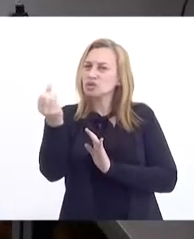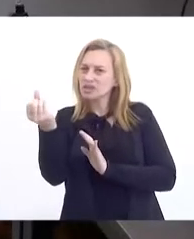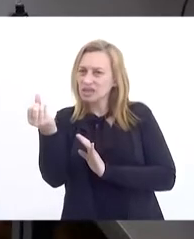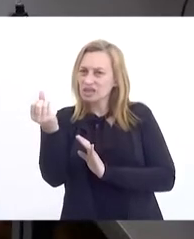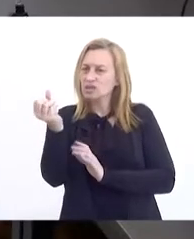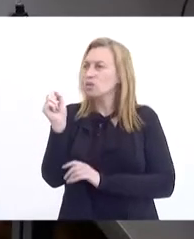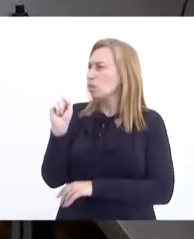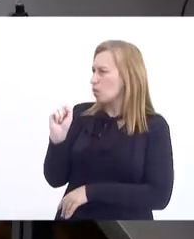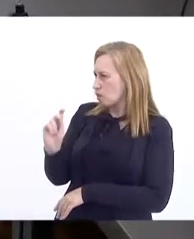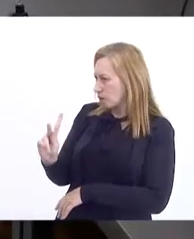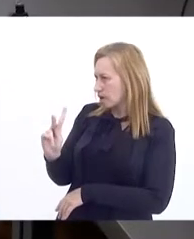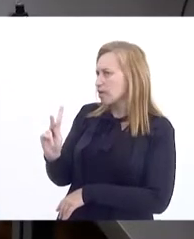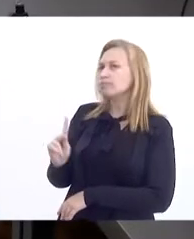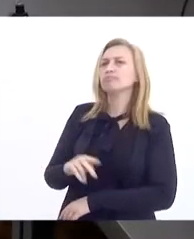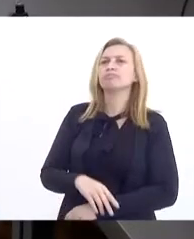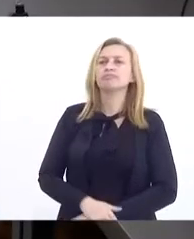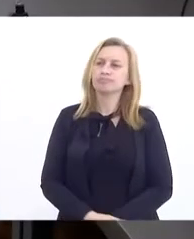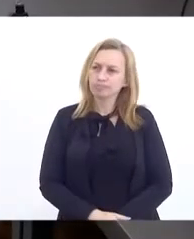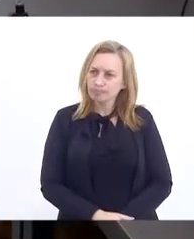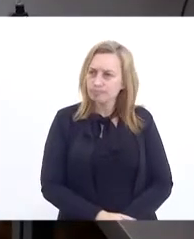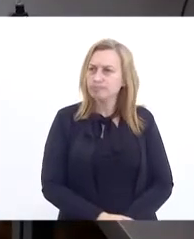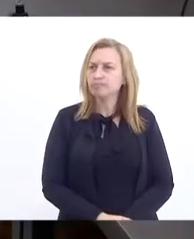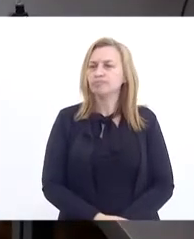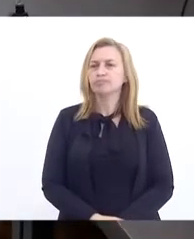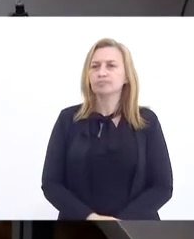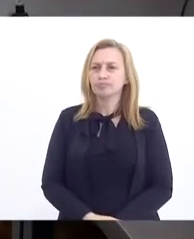Ok. Vou ver os dois. Ok.